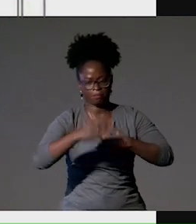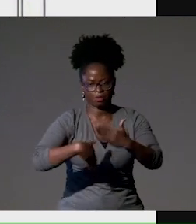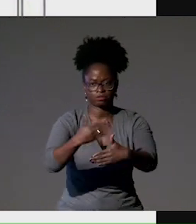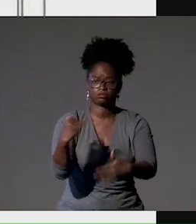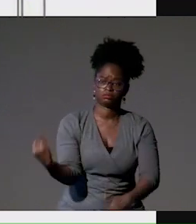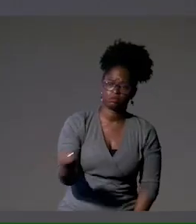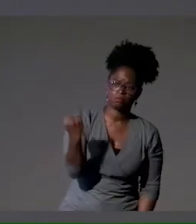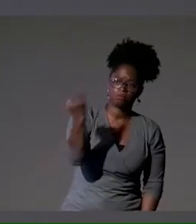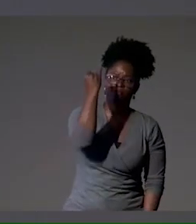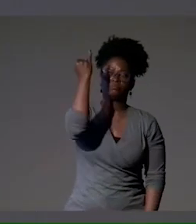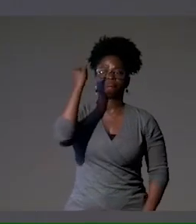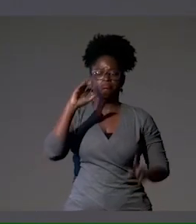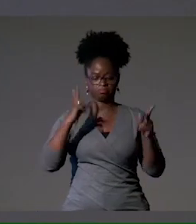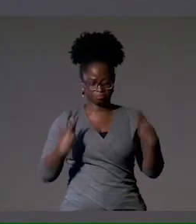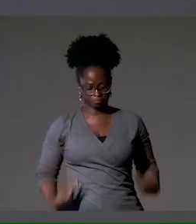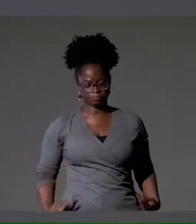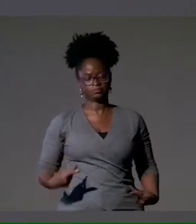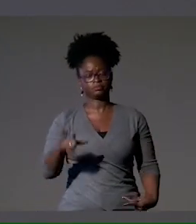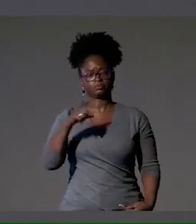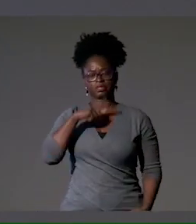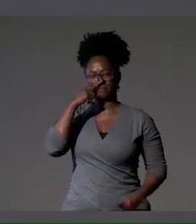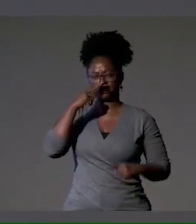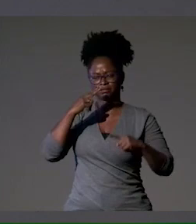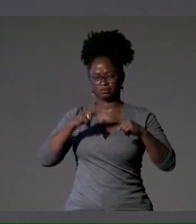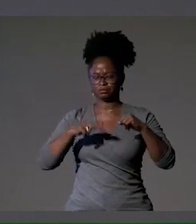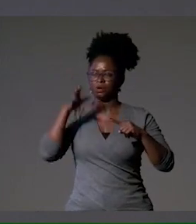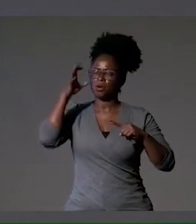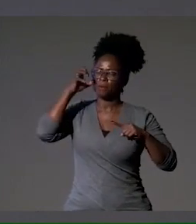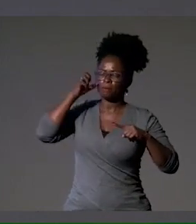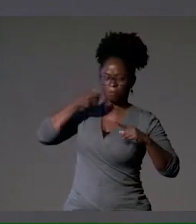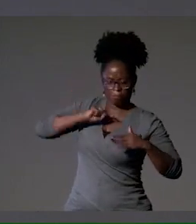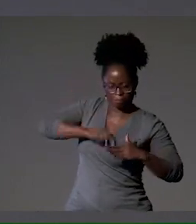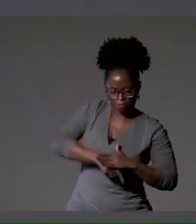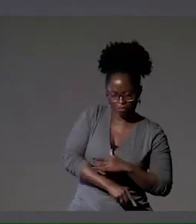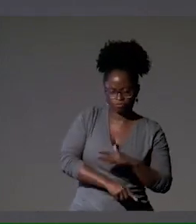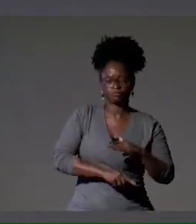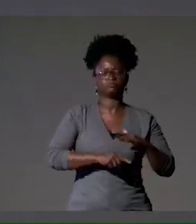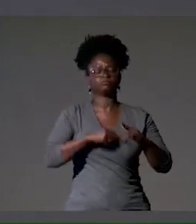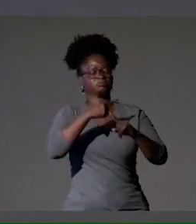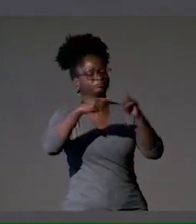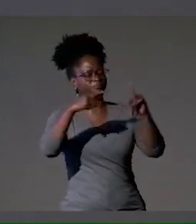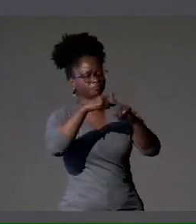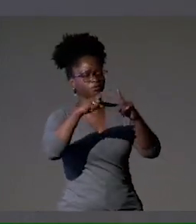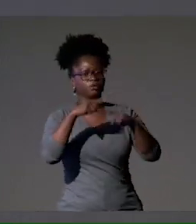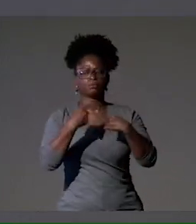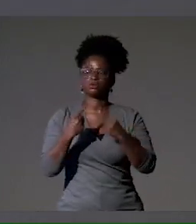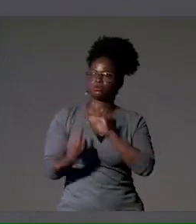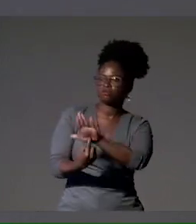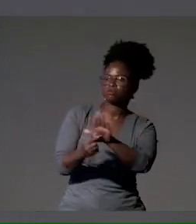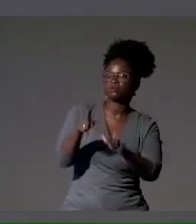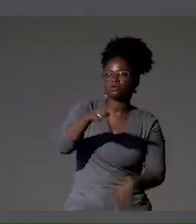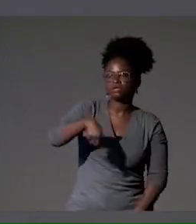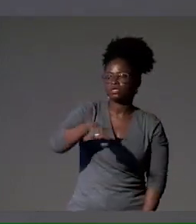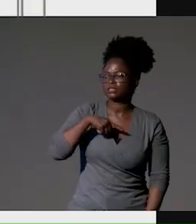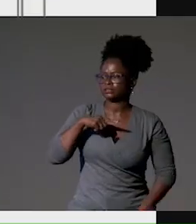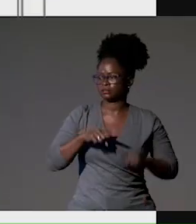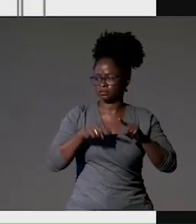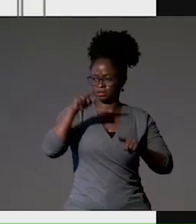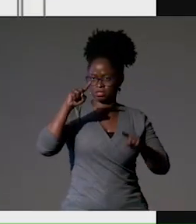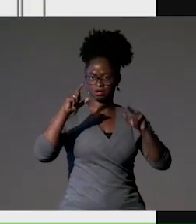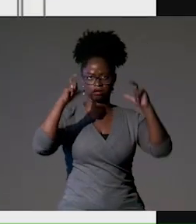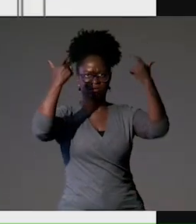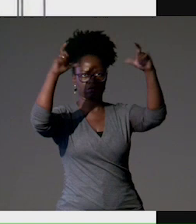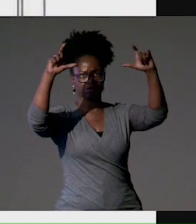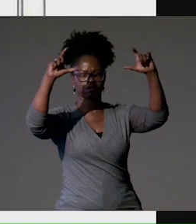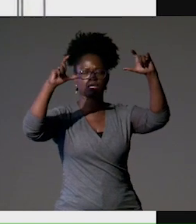muito importante do ser humano, mas ele parece menos profundo, na verdade. Mas por que eu trouxe isso para mostrar para vocês? Porque aqui tem 2 hipnogramas. O de